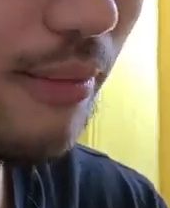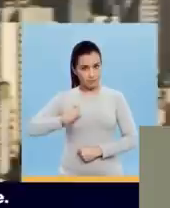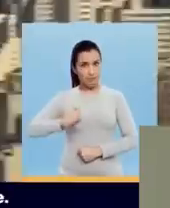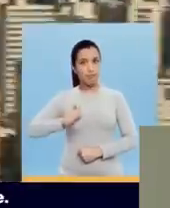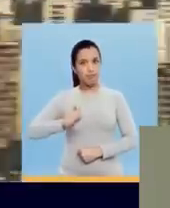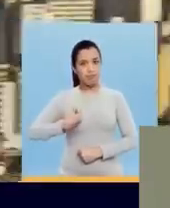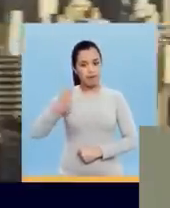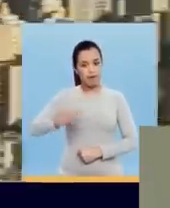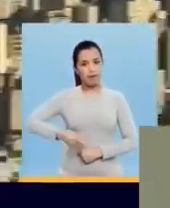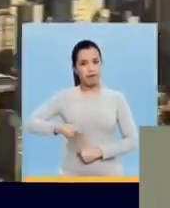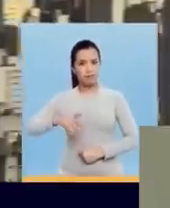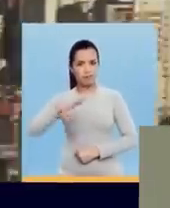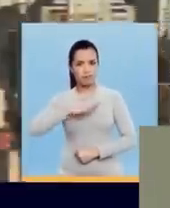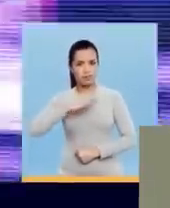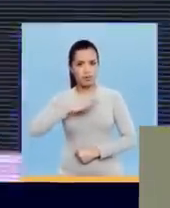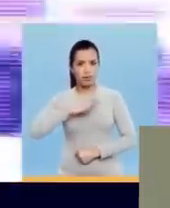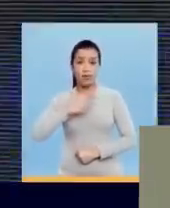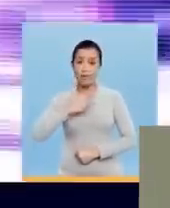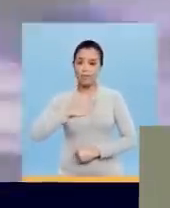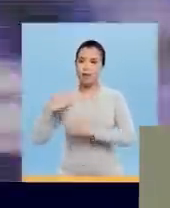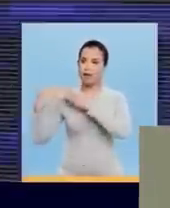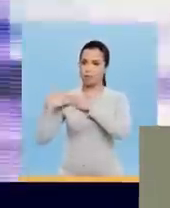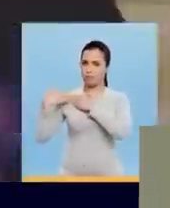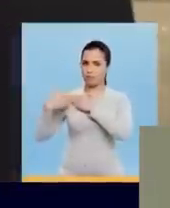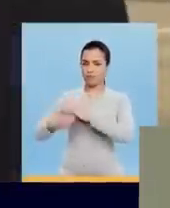cola. Cidade é a minha obrigação.